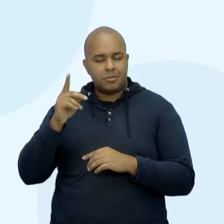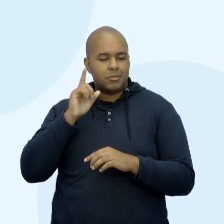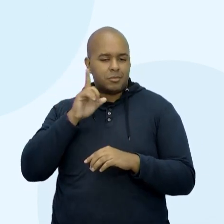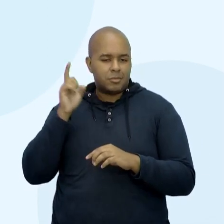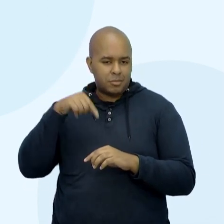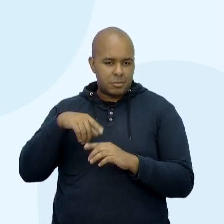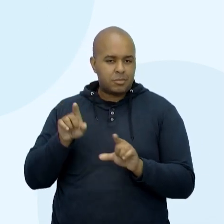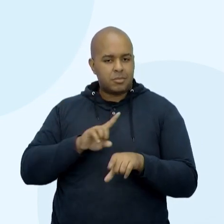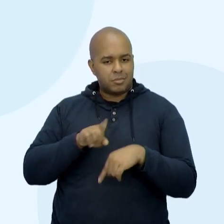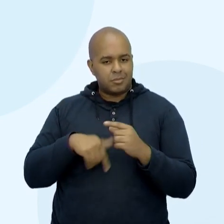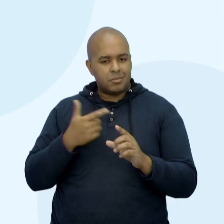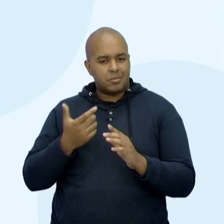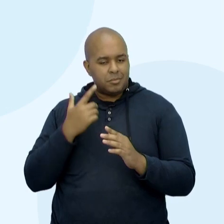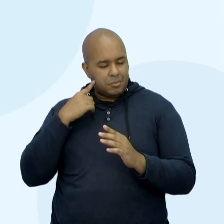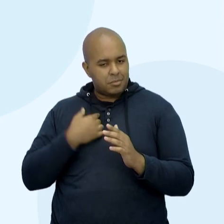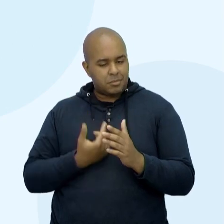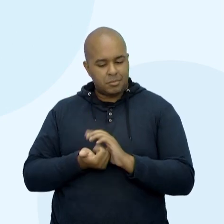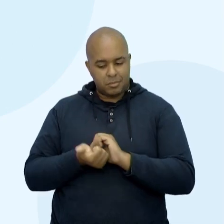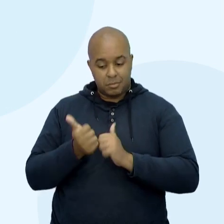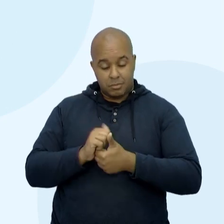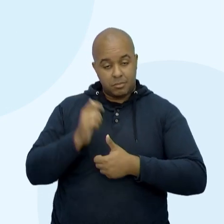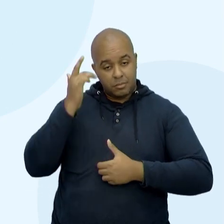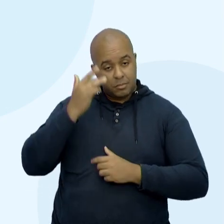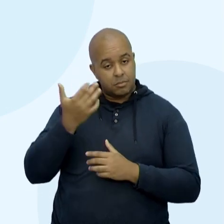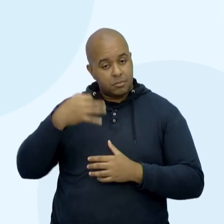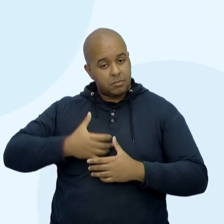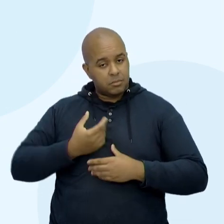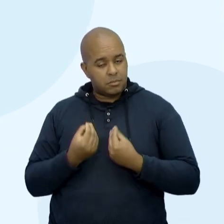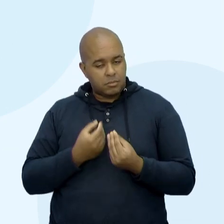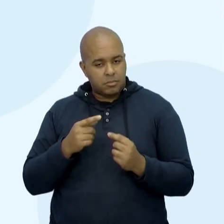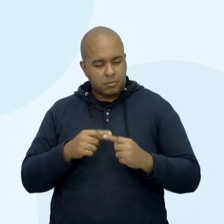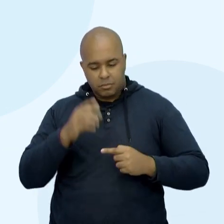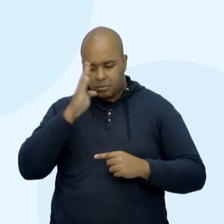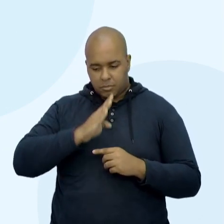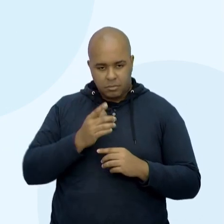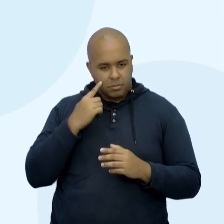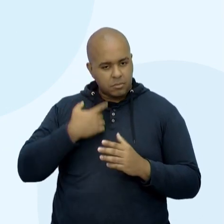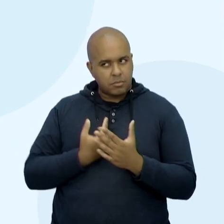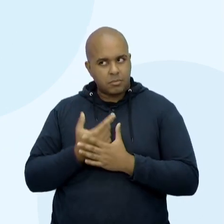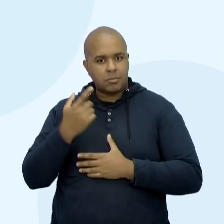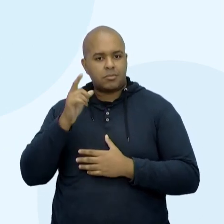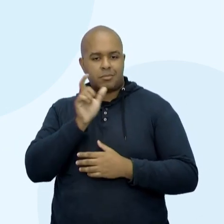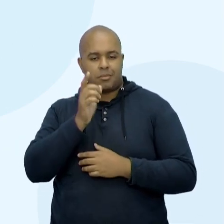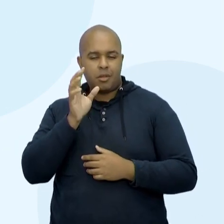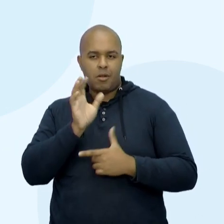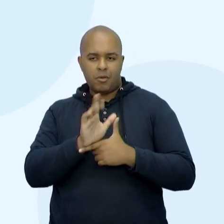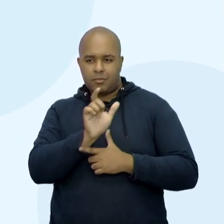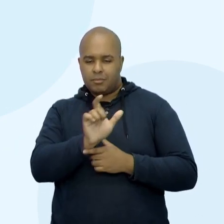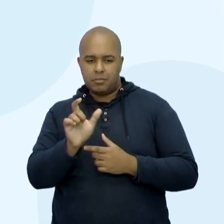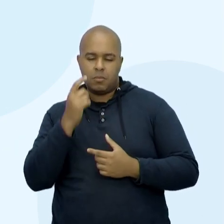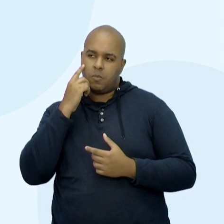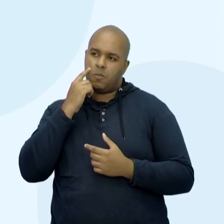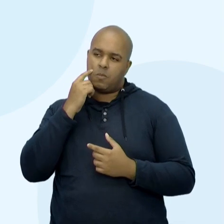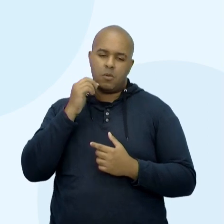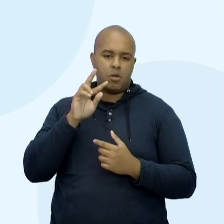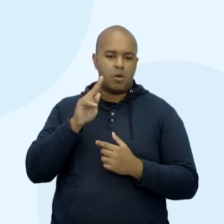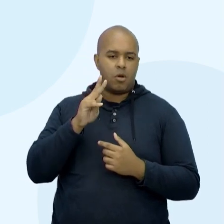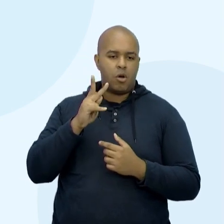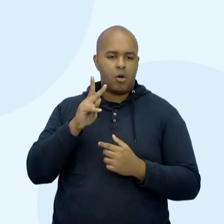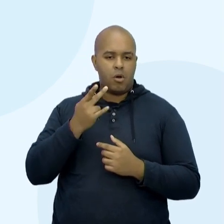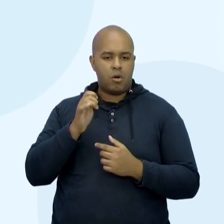chegar aqui, e depois a fácil adaptação, né, do brasileiro aos filmes legendados. O